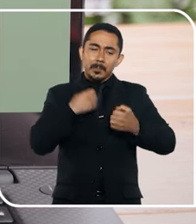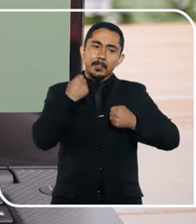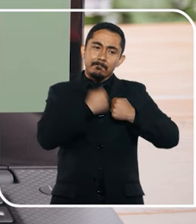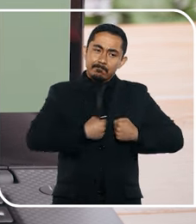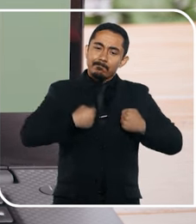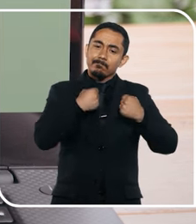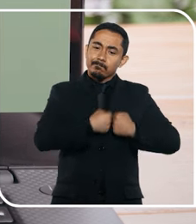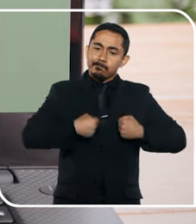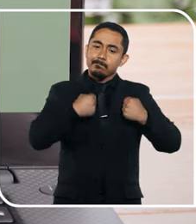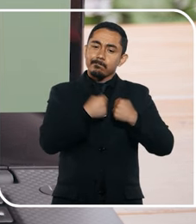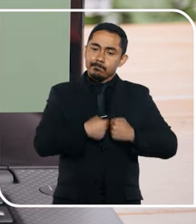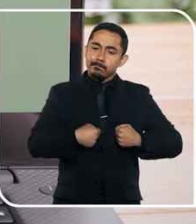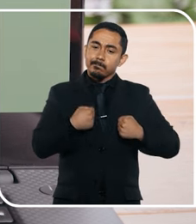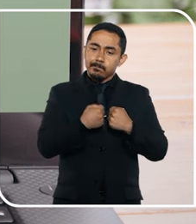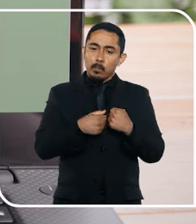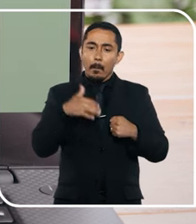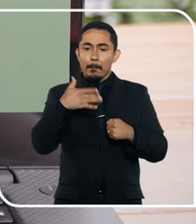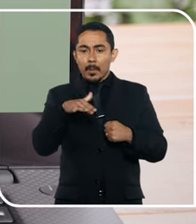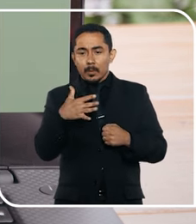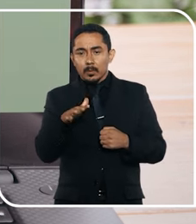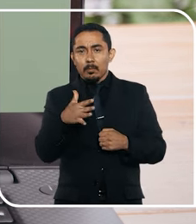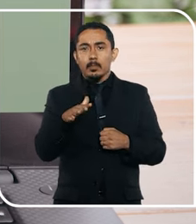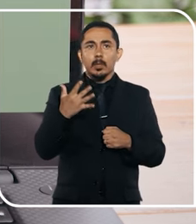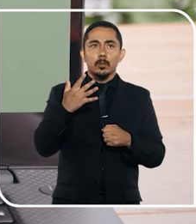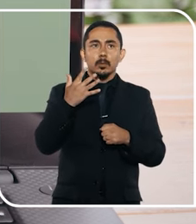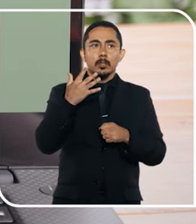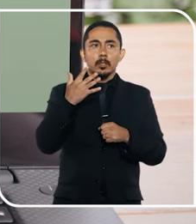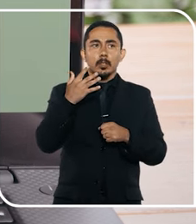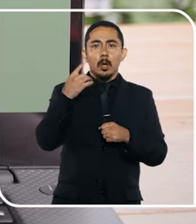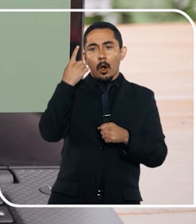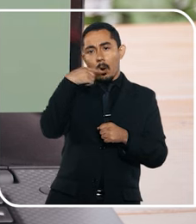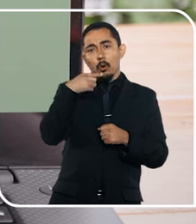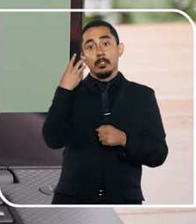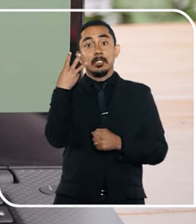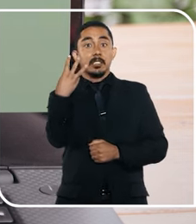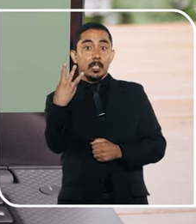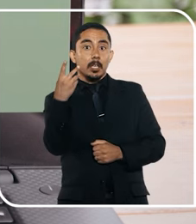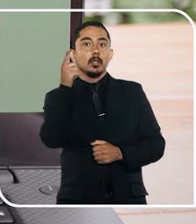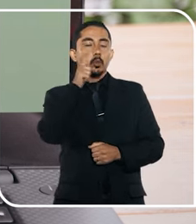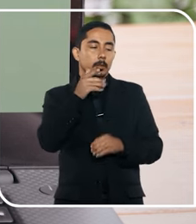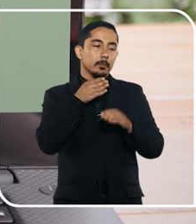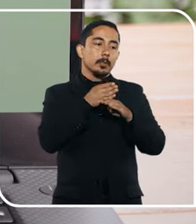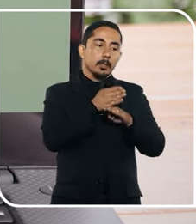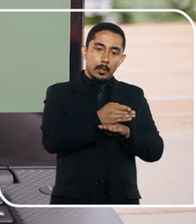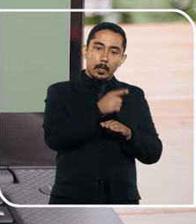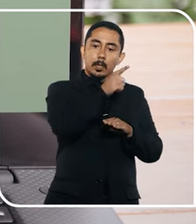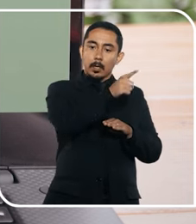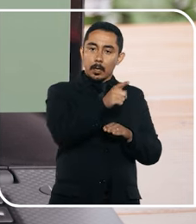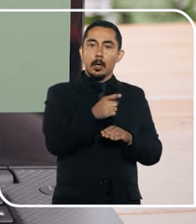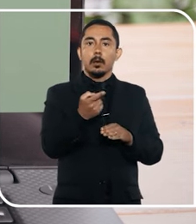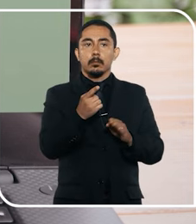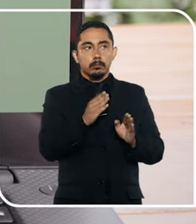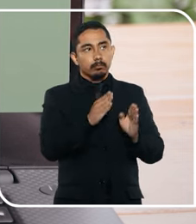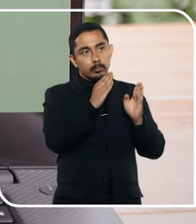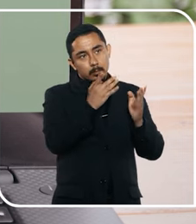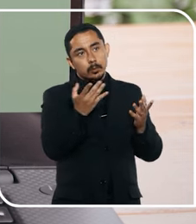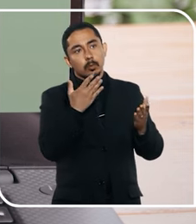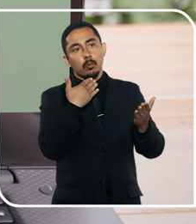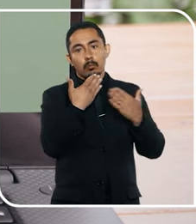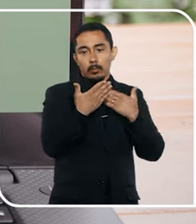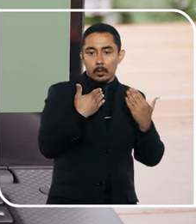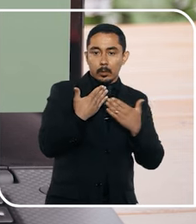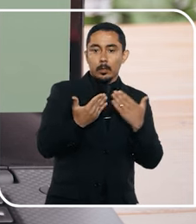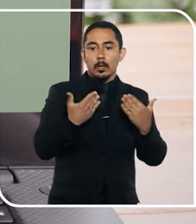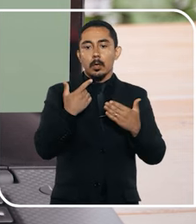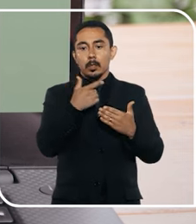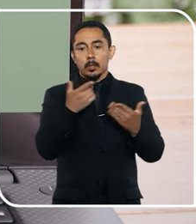de muitas custas, digamos que levou praticamente umas 3 horas, né? Conseguiram entrar no apartamento,